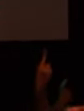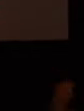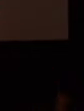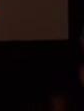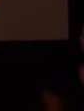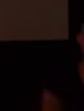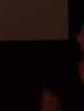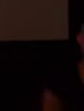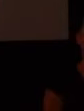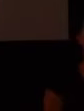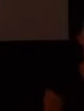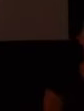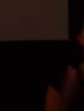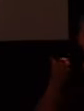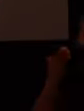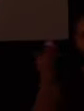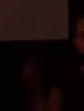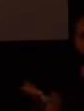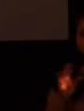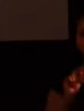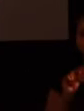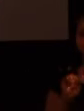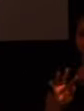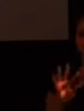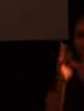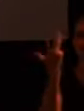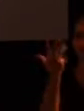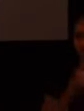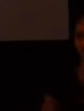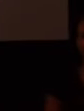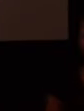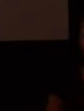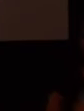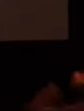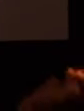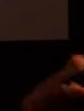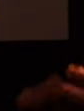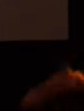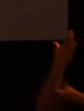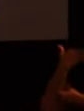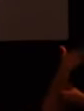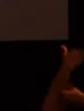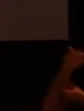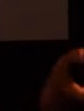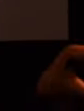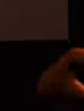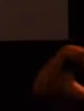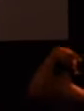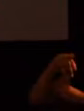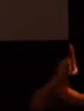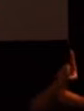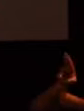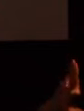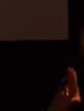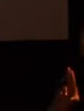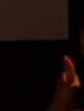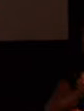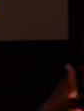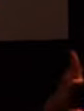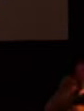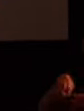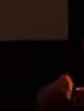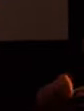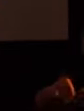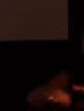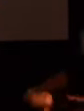complexo. Então, o que é que ocorre? Lá no PDDU de 2000, nos PDDUs anteriores, essa zona de uso, que é essa